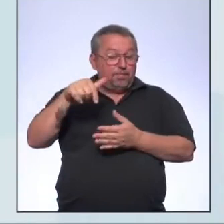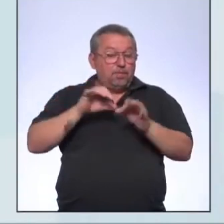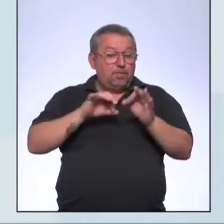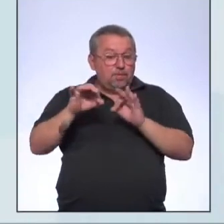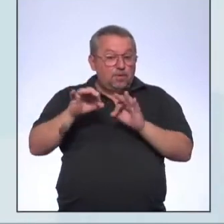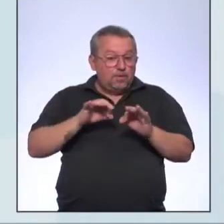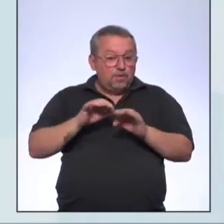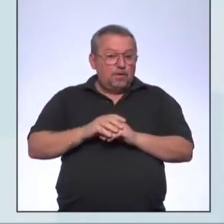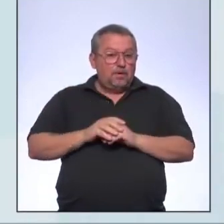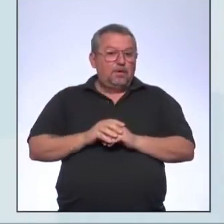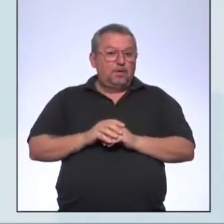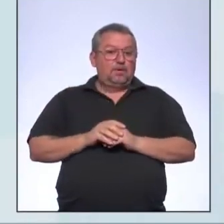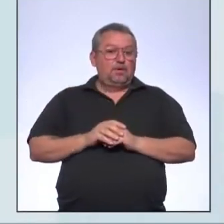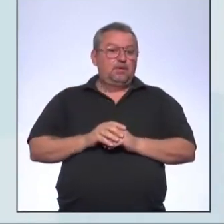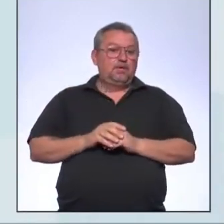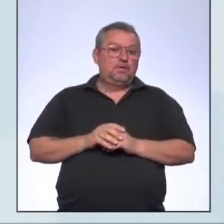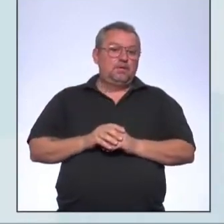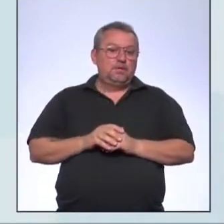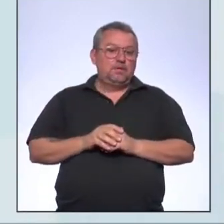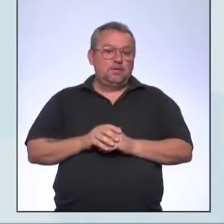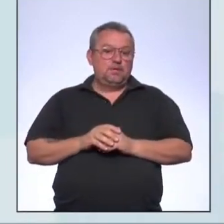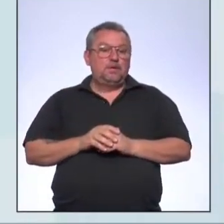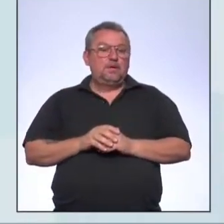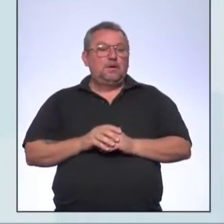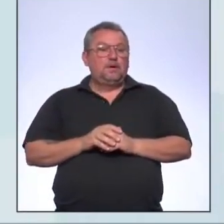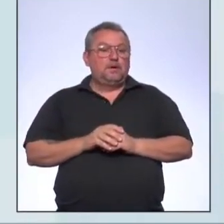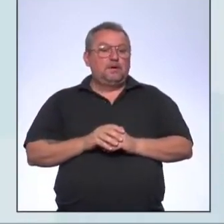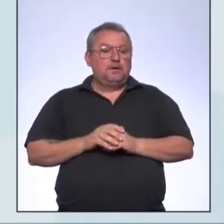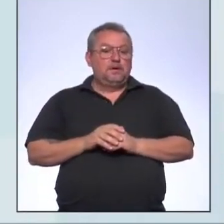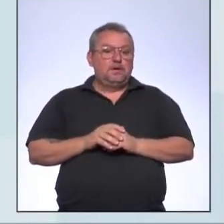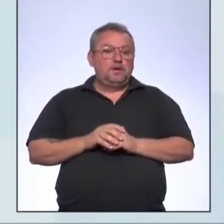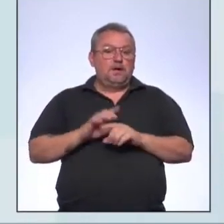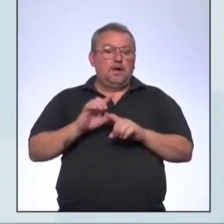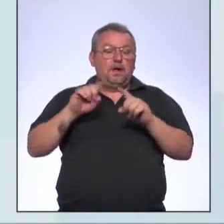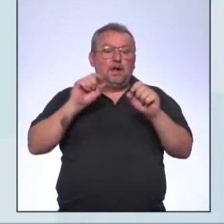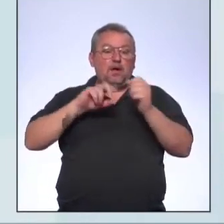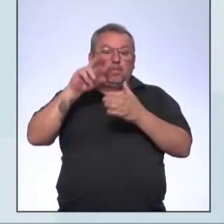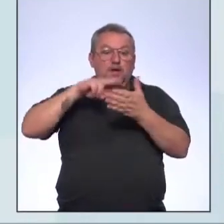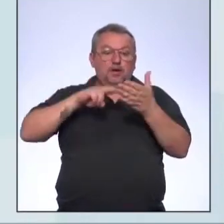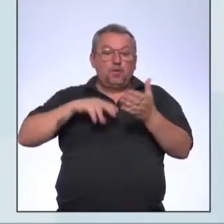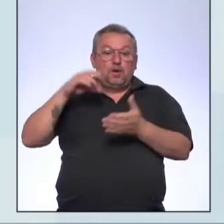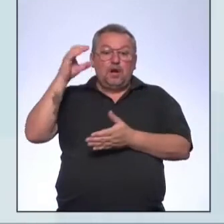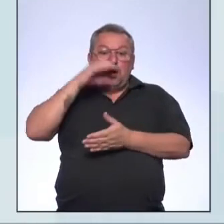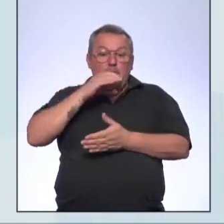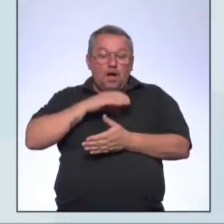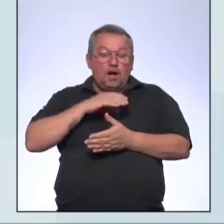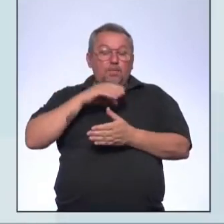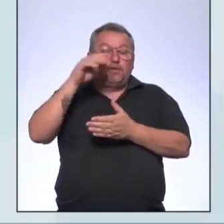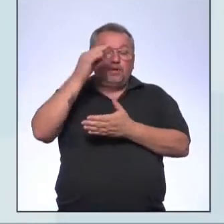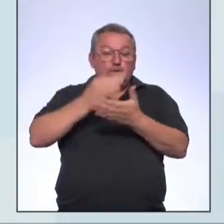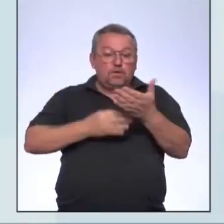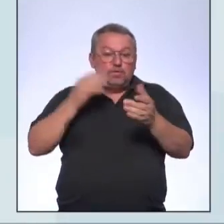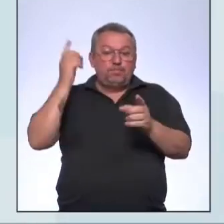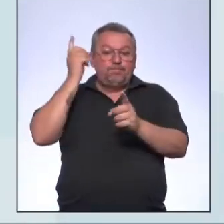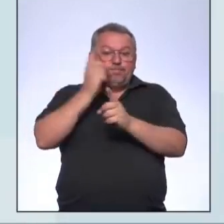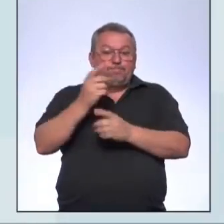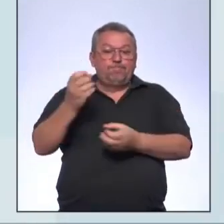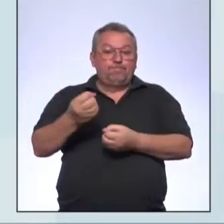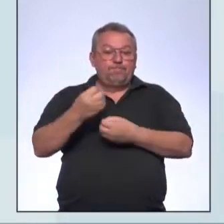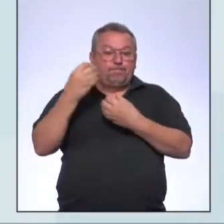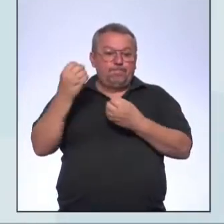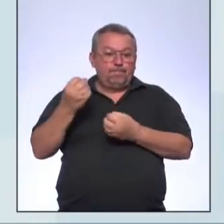Skimming is a quick reading to get specific information. Skimming é uma leitura rápida do texto para localizar